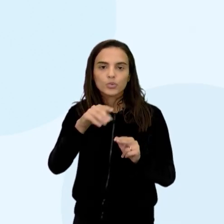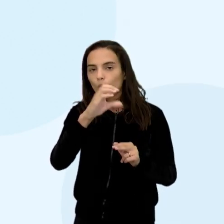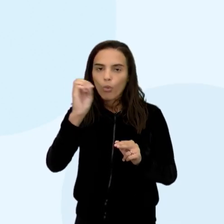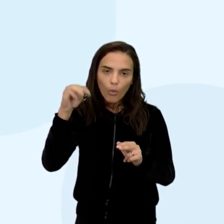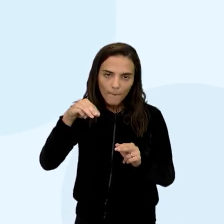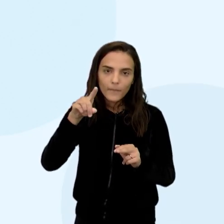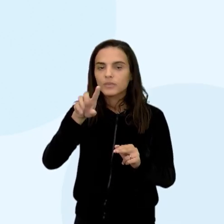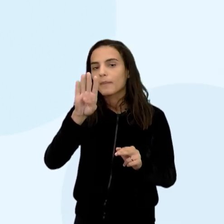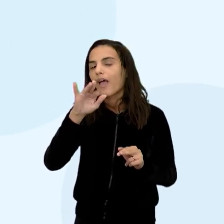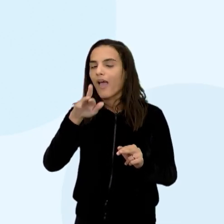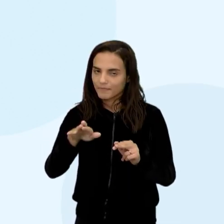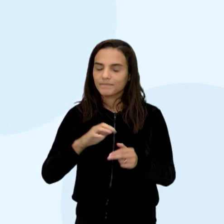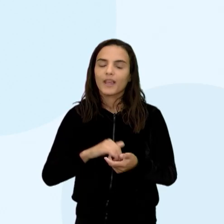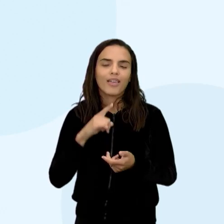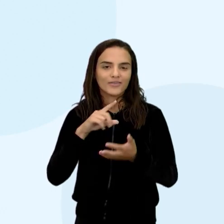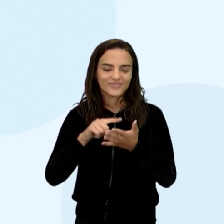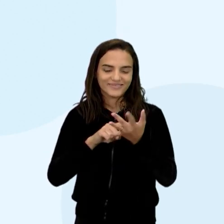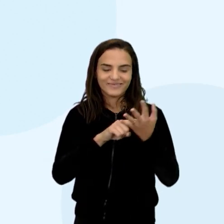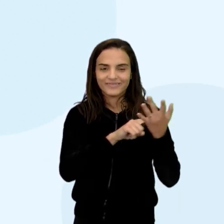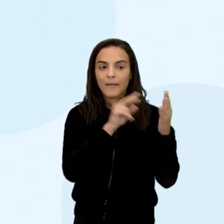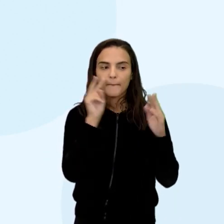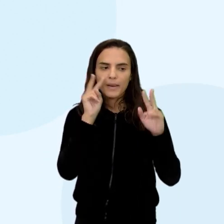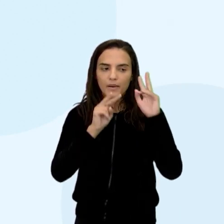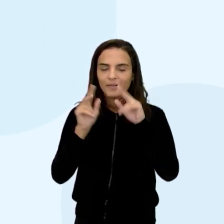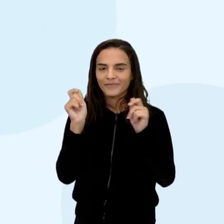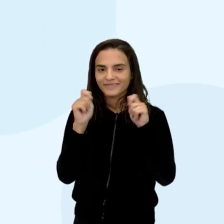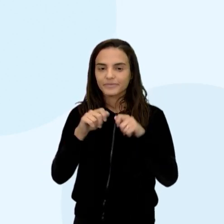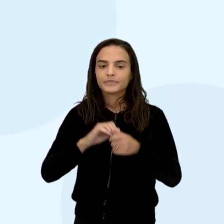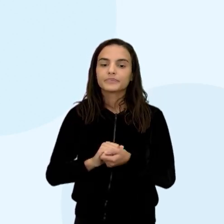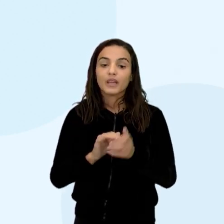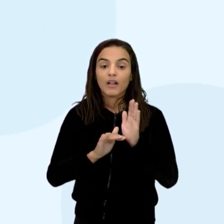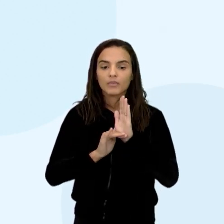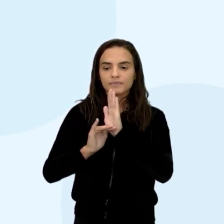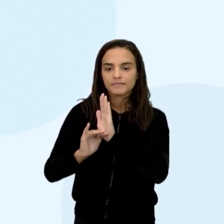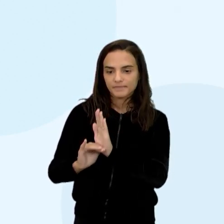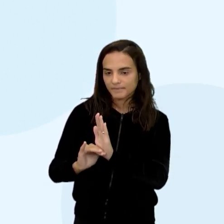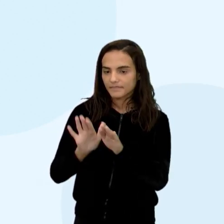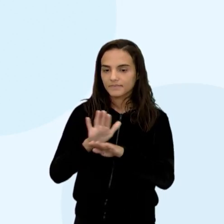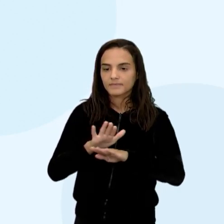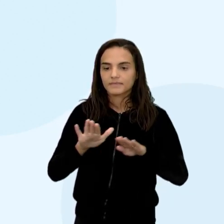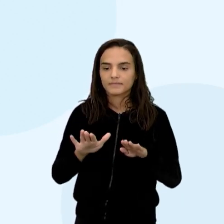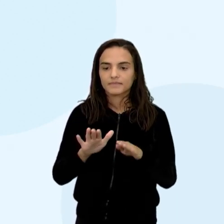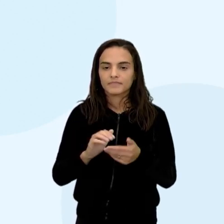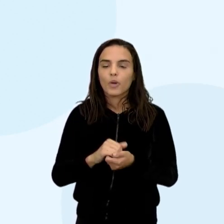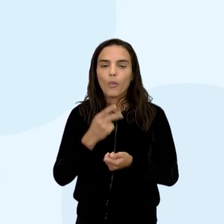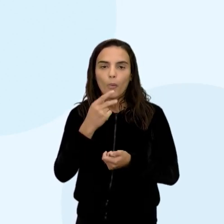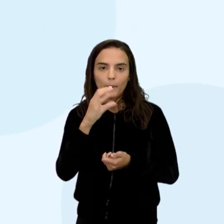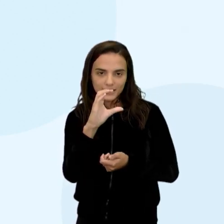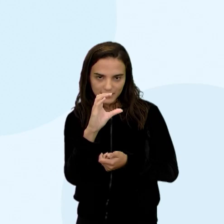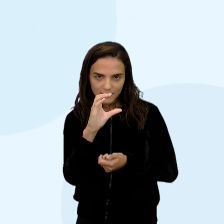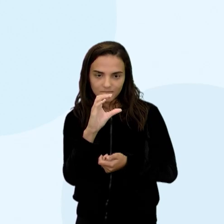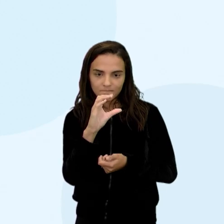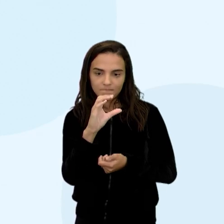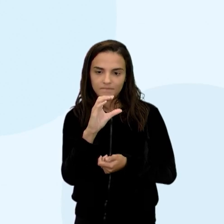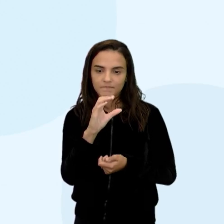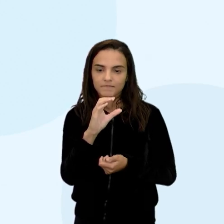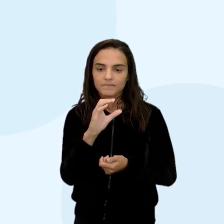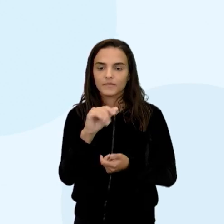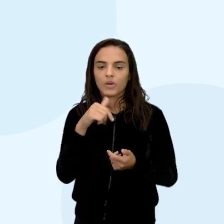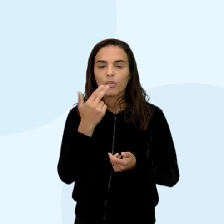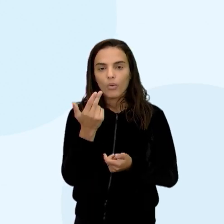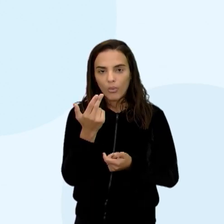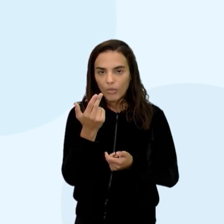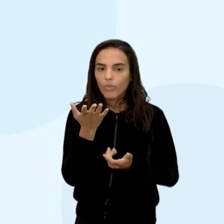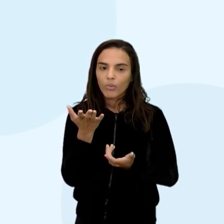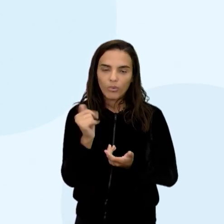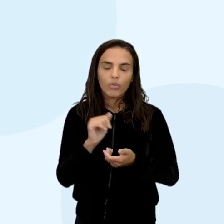www.assistiva.com.br. São tecnologias assistivas que ajudam não só o PC, tá? Ou